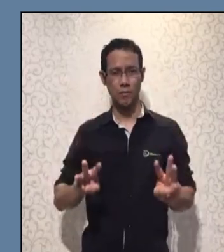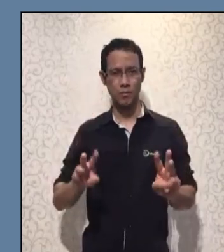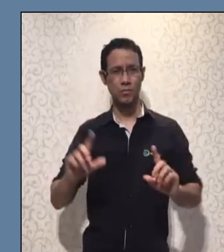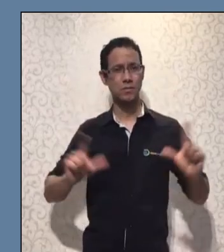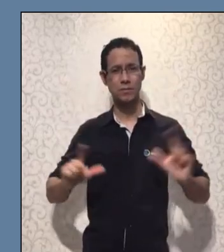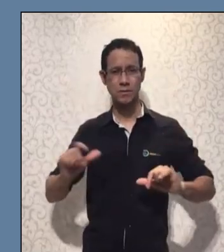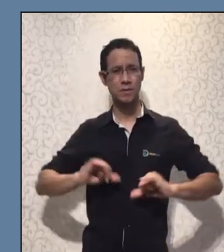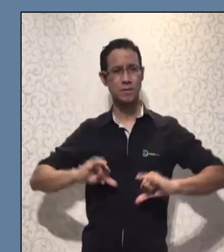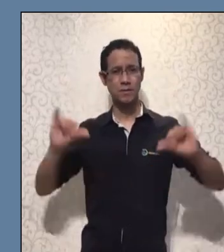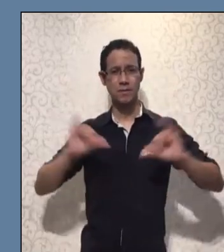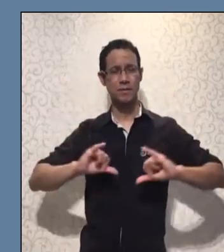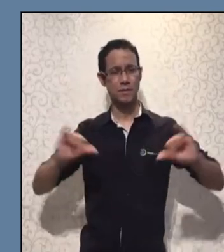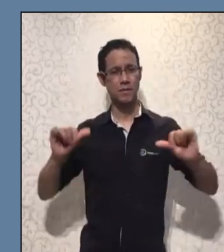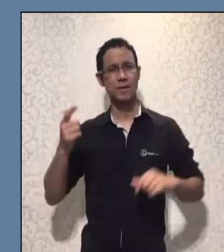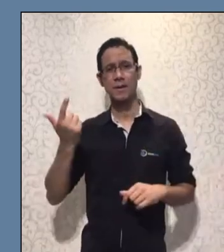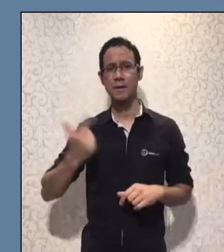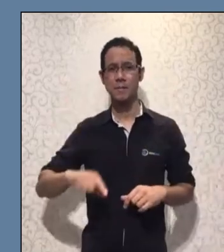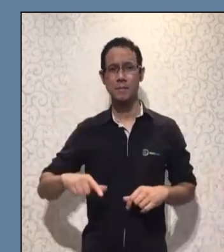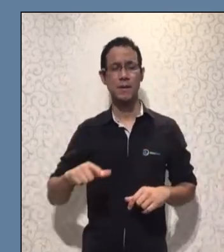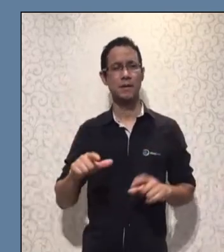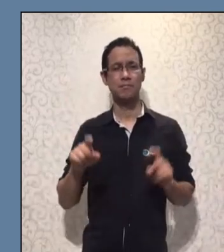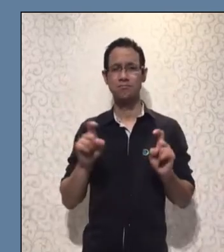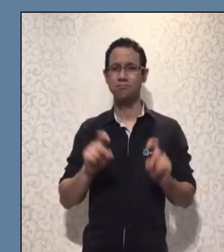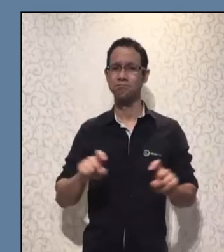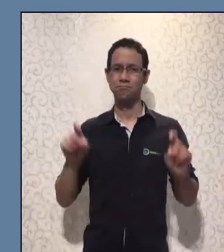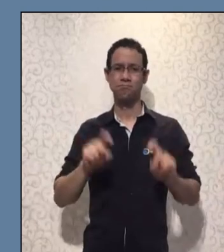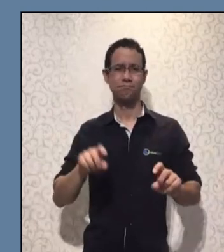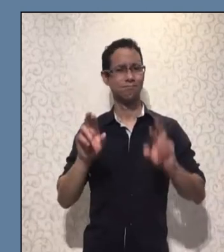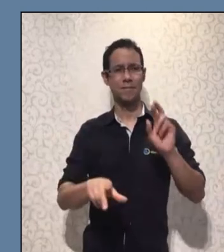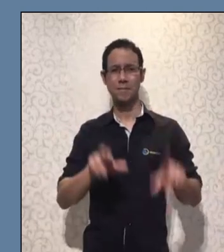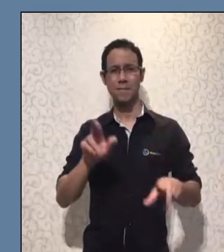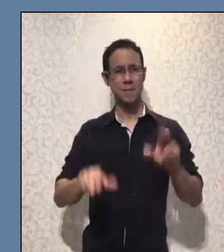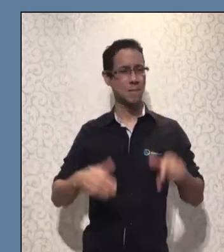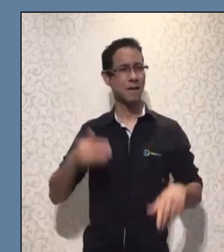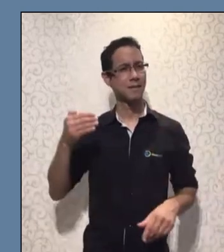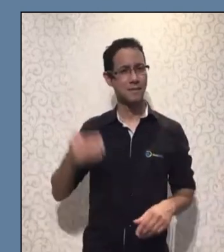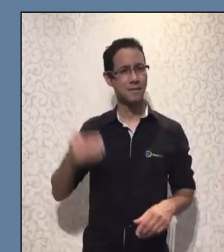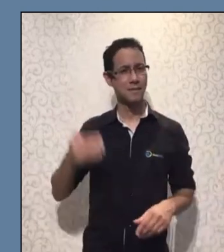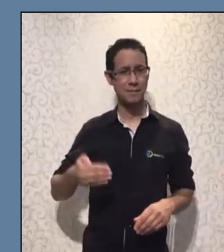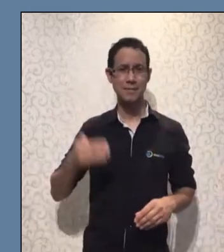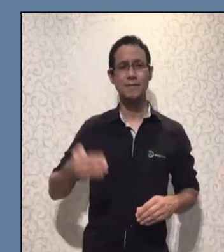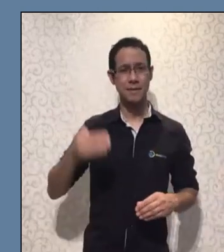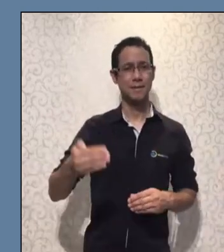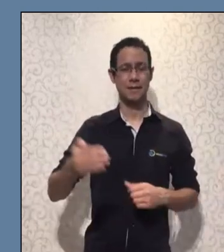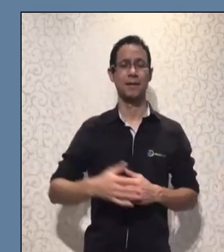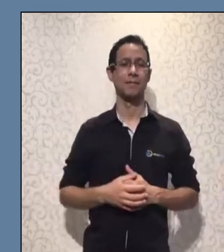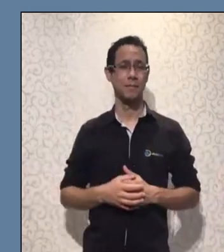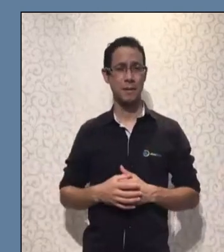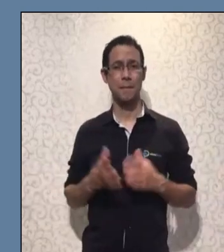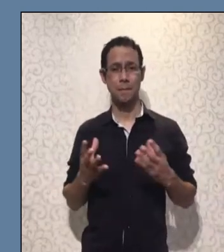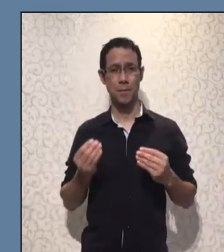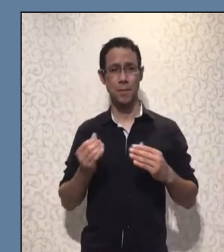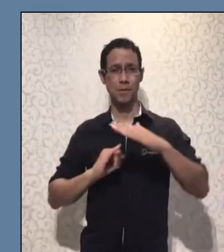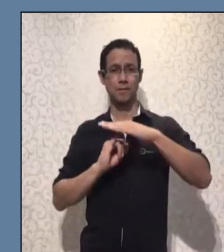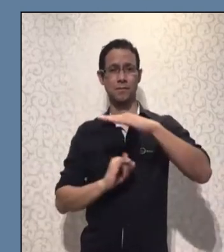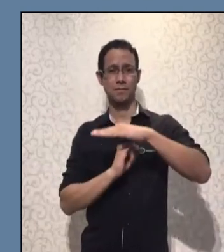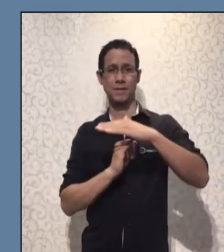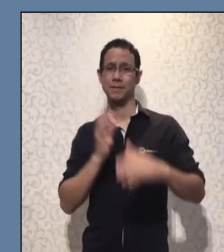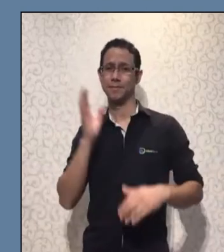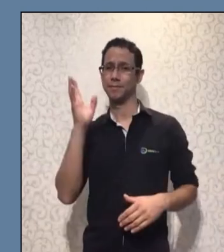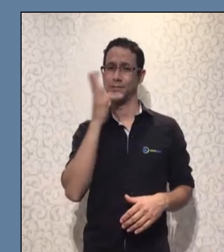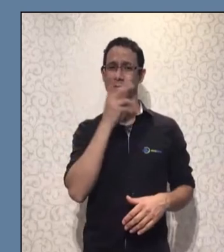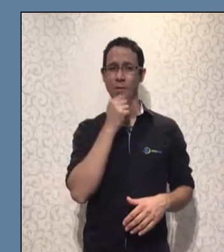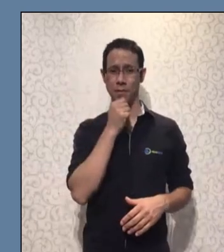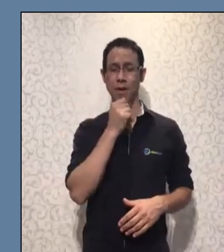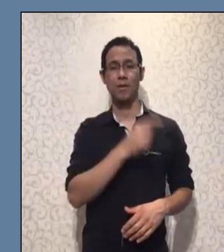hardwares permanentemente. Portanto, eu acho que muitas instituições aí demoraram muito, né? Nós também, até acertar esse